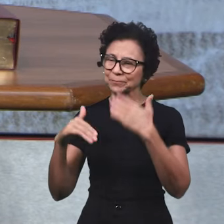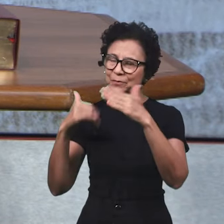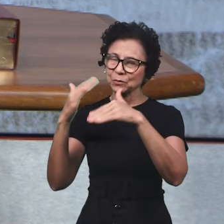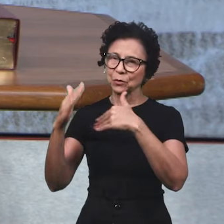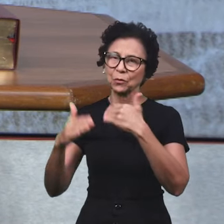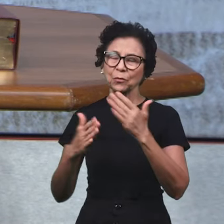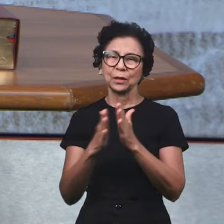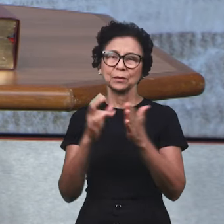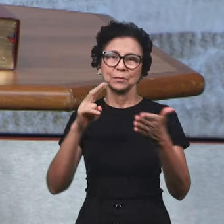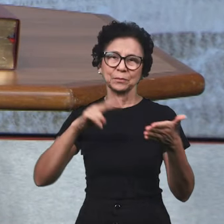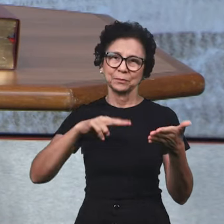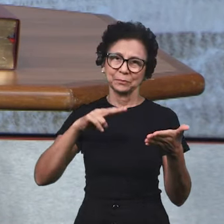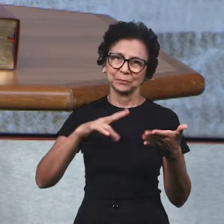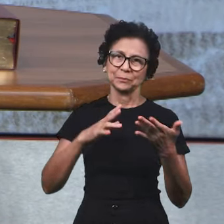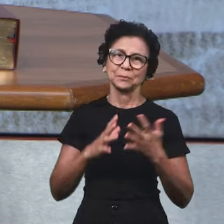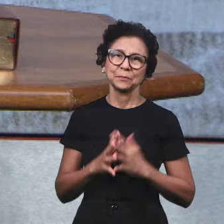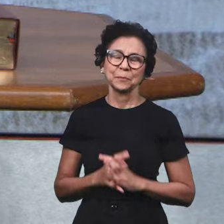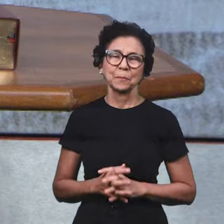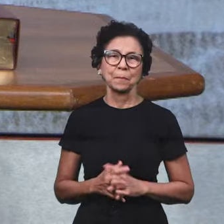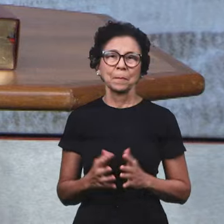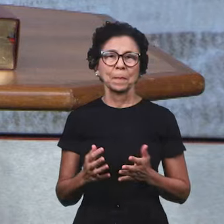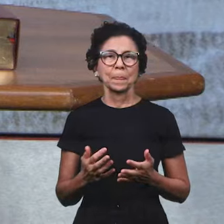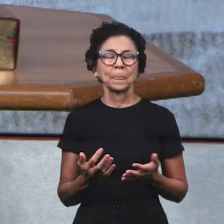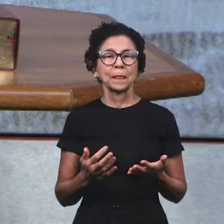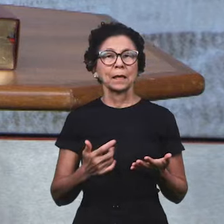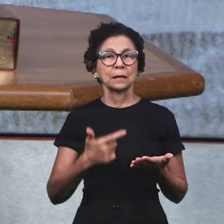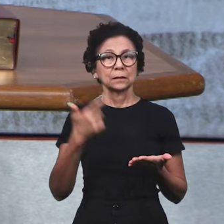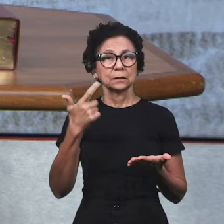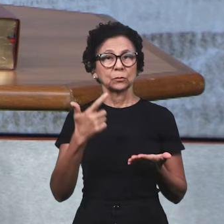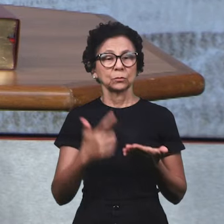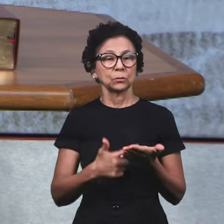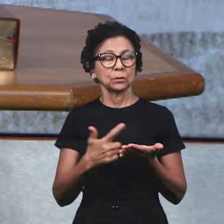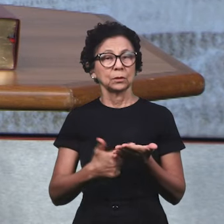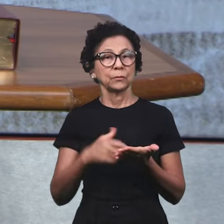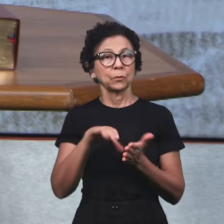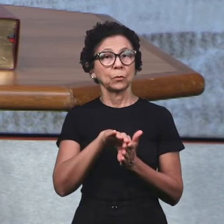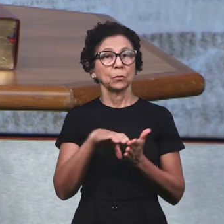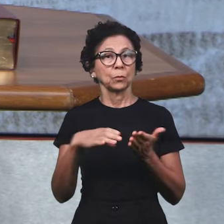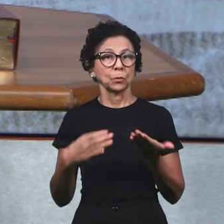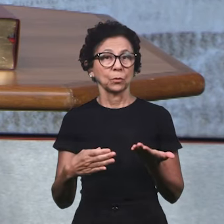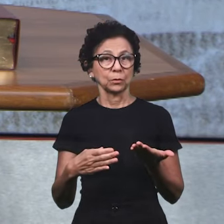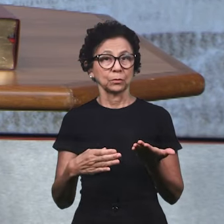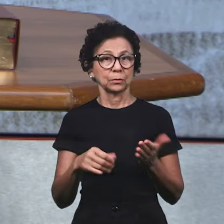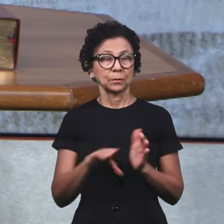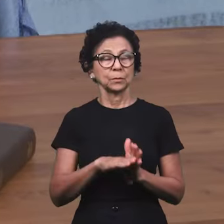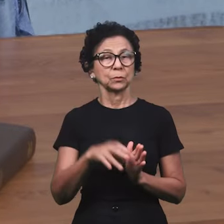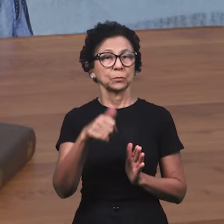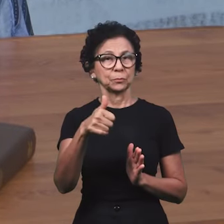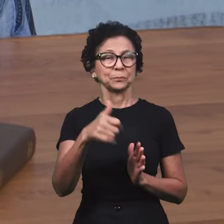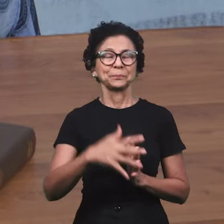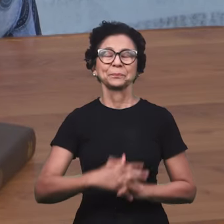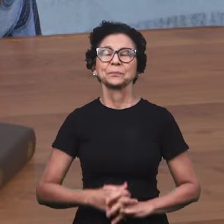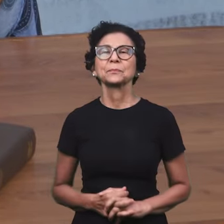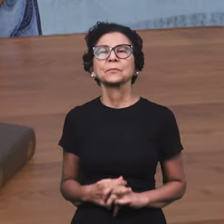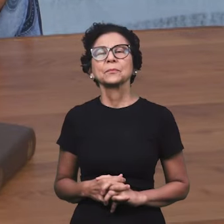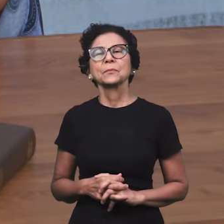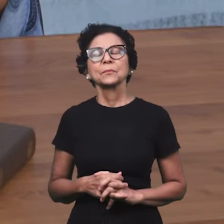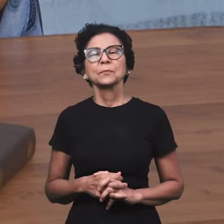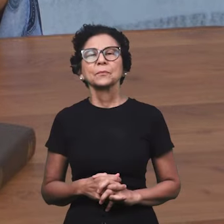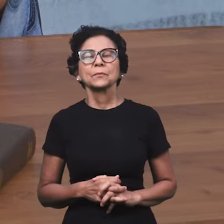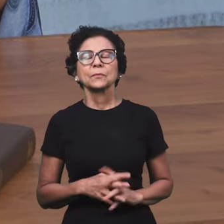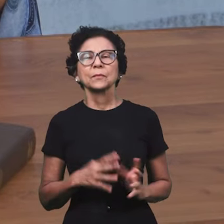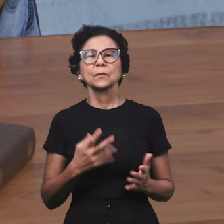na leitura da palavra do Senhor. Segundo livro das Crônicas, o primeiro capítulo. E